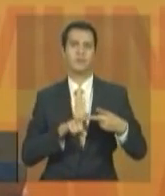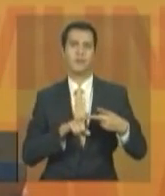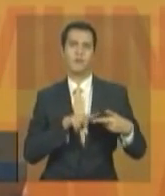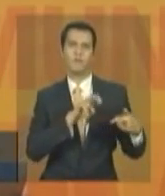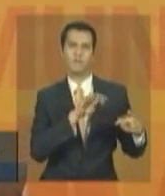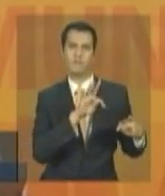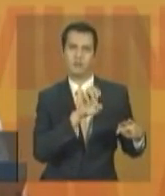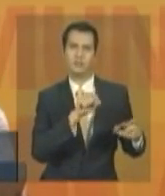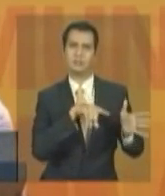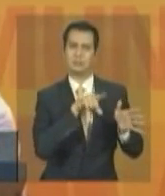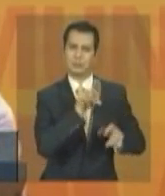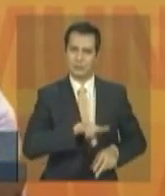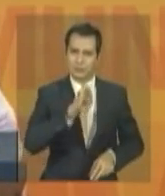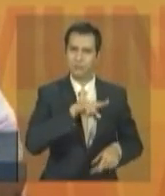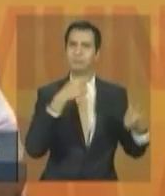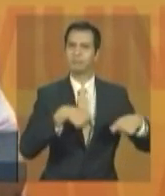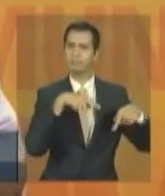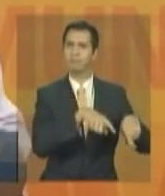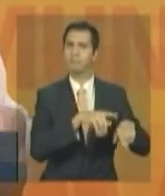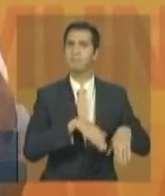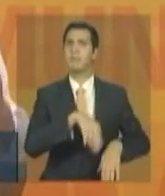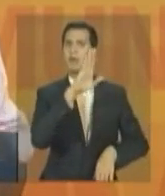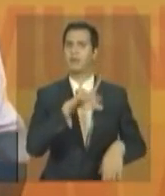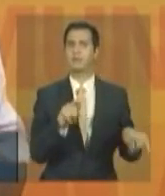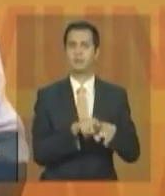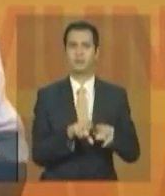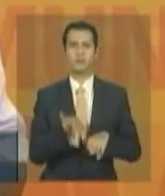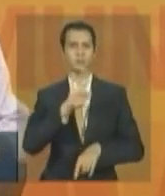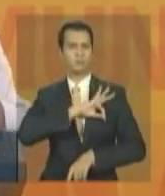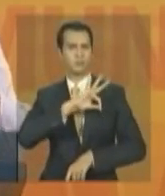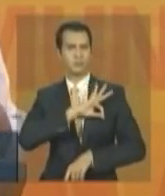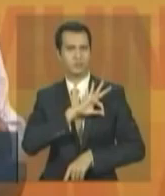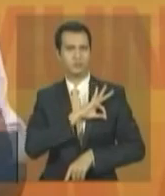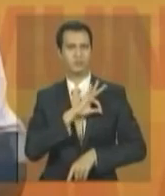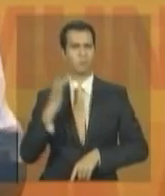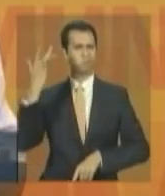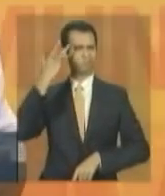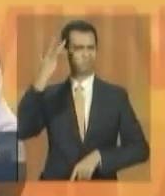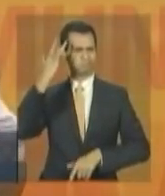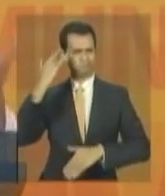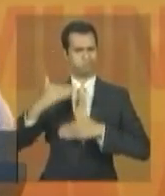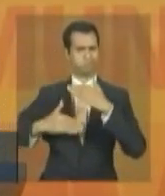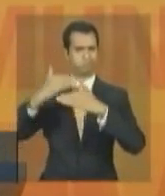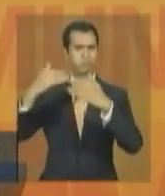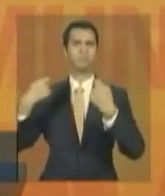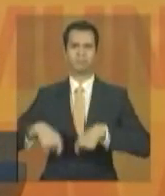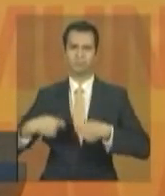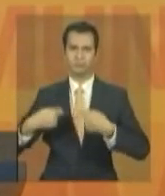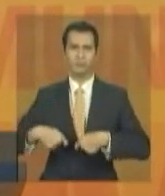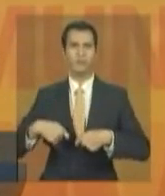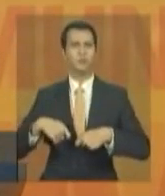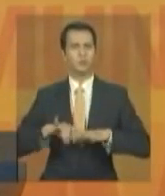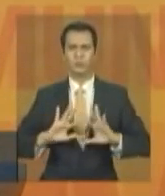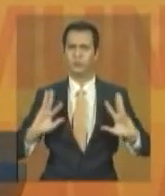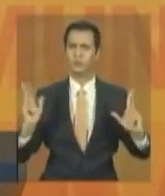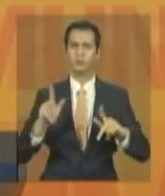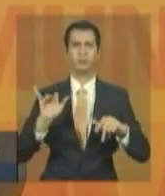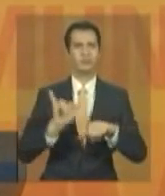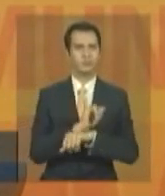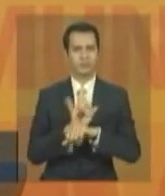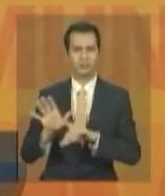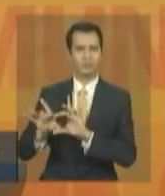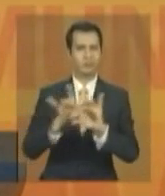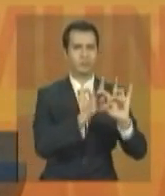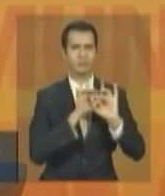VANTs, vamos usar cada vez mais de policiais capacitados e dessa integração